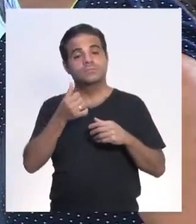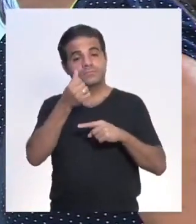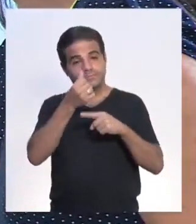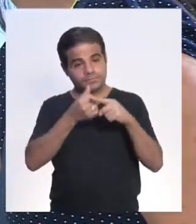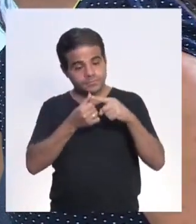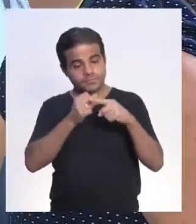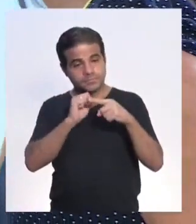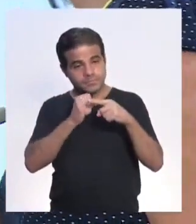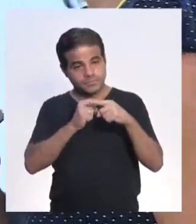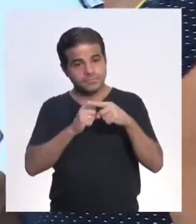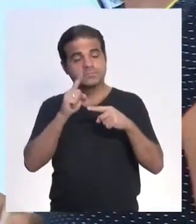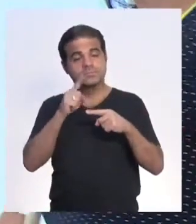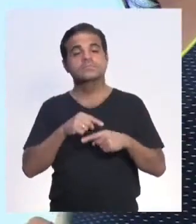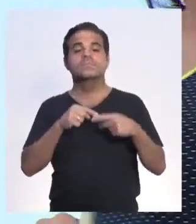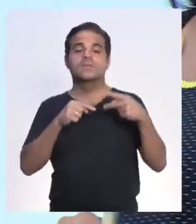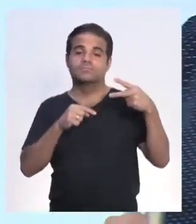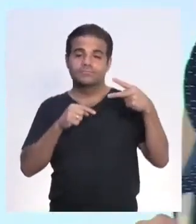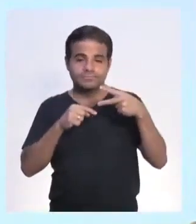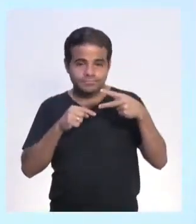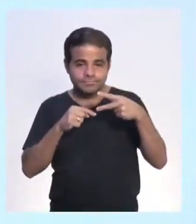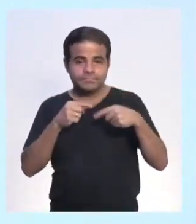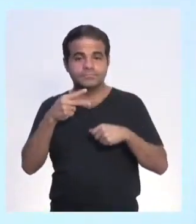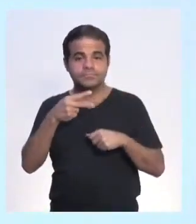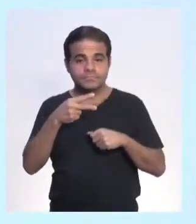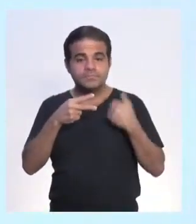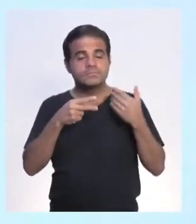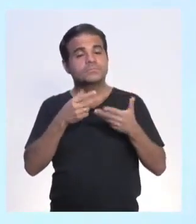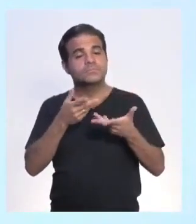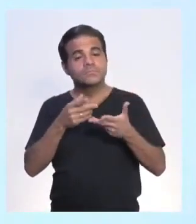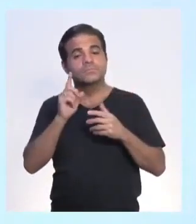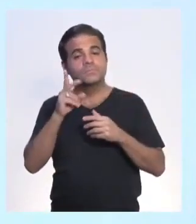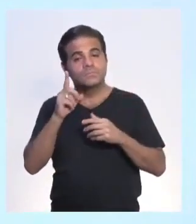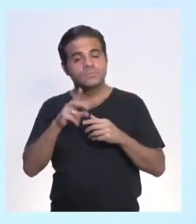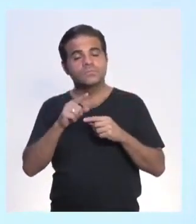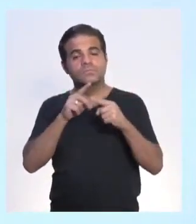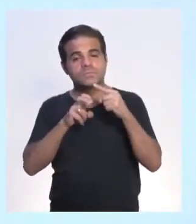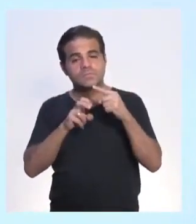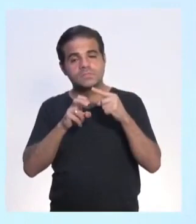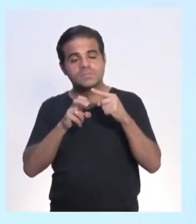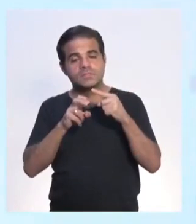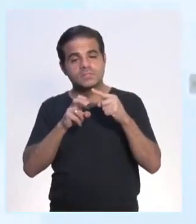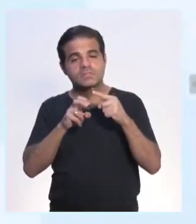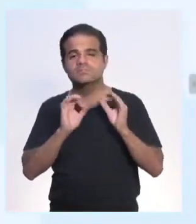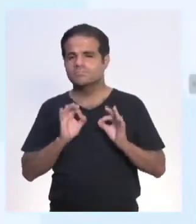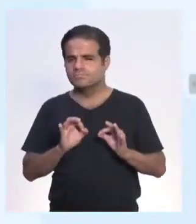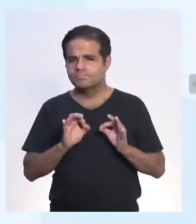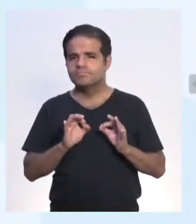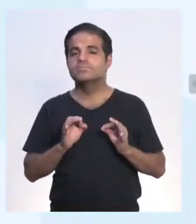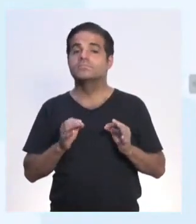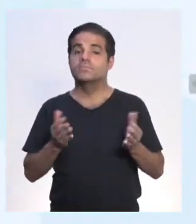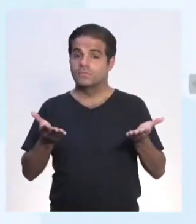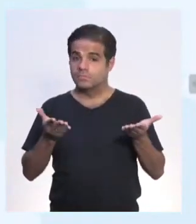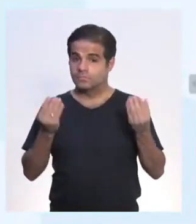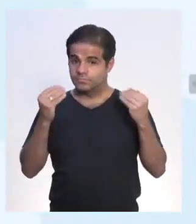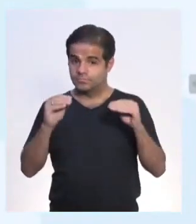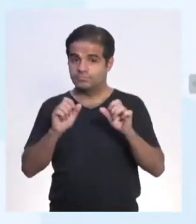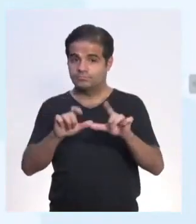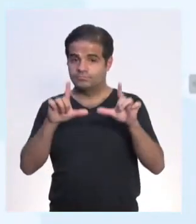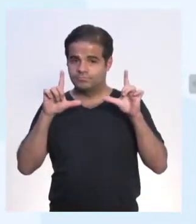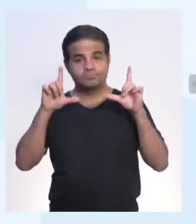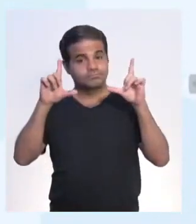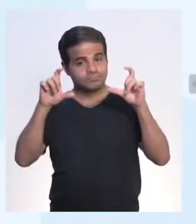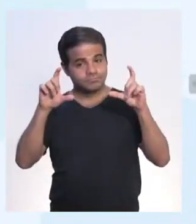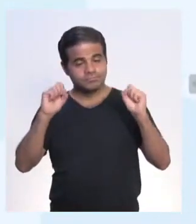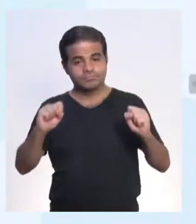oitavos é menor do que a fração 12 quinzeavos. Então, por favor, coloque a tela para eles tirarem